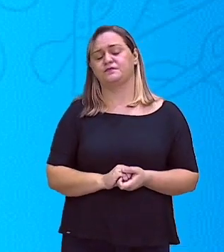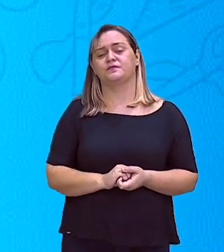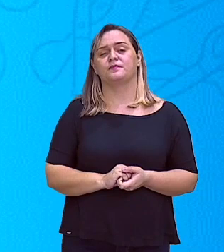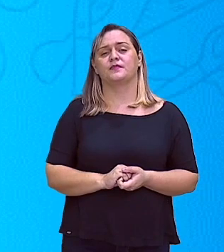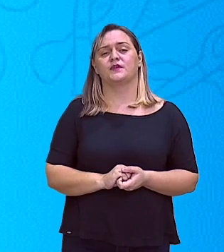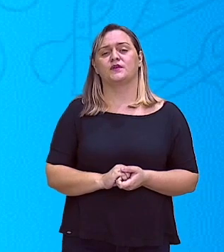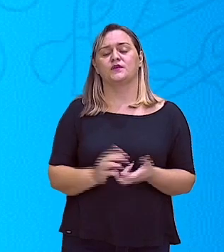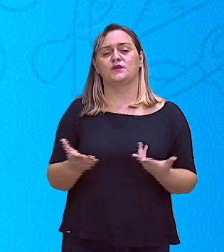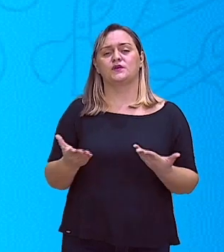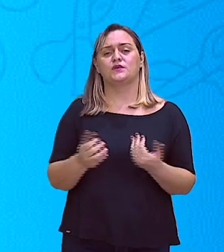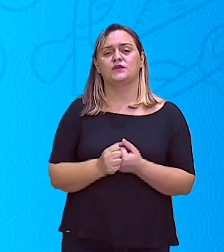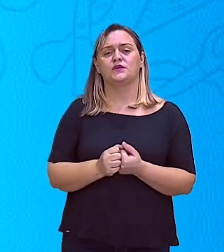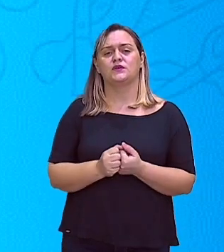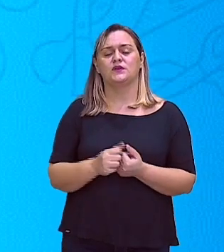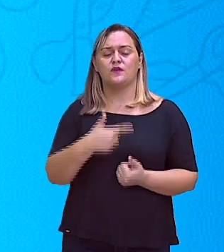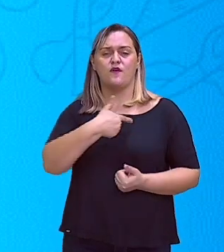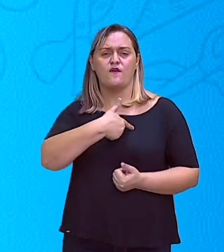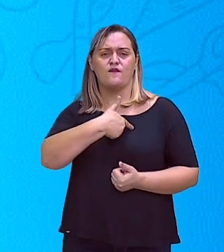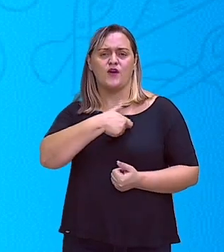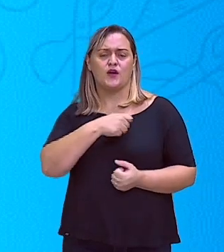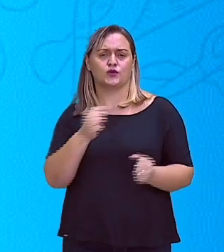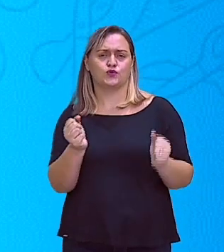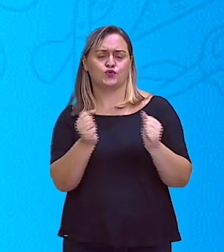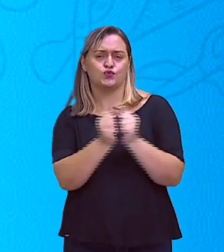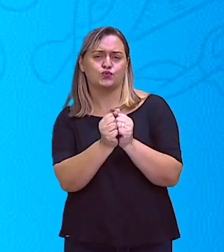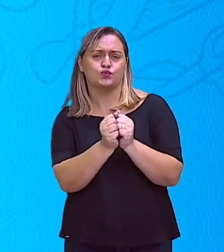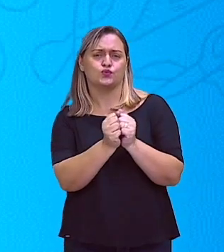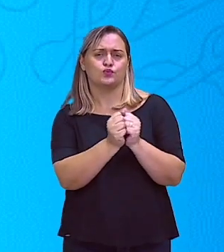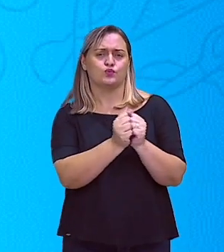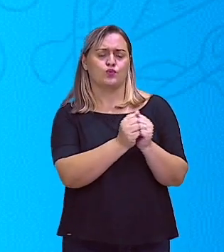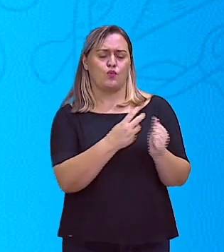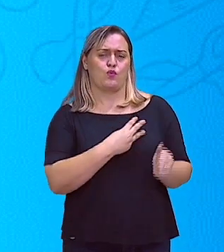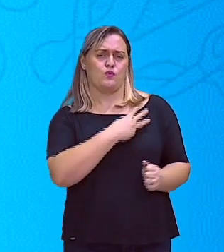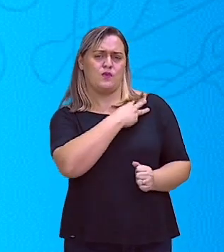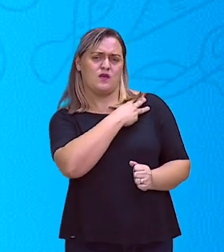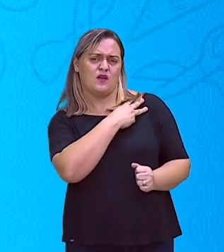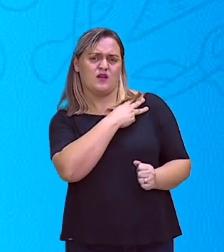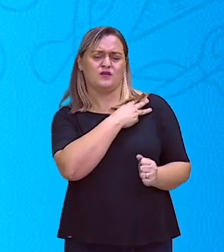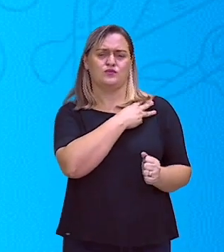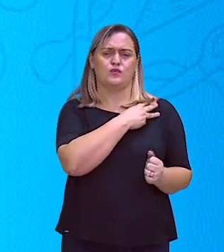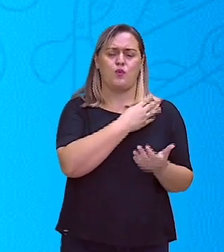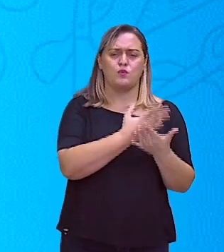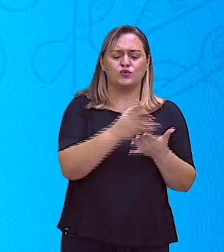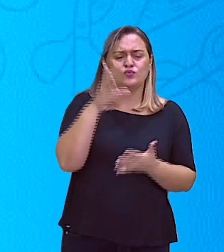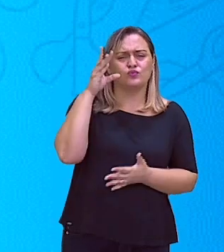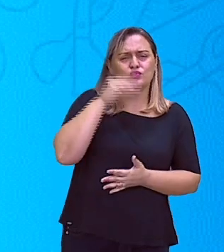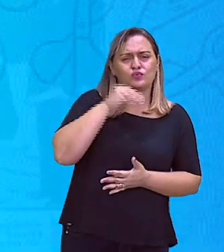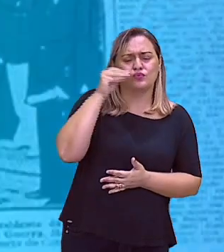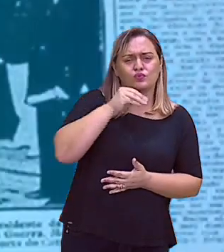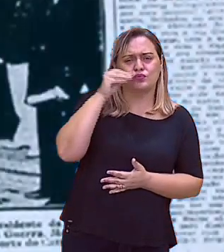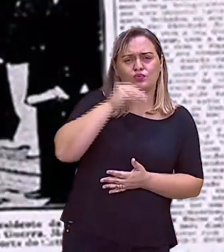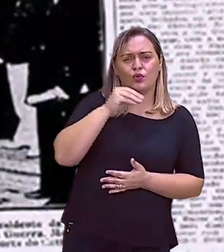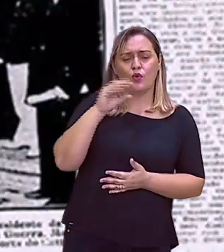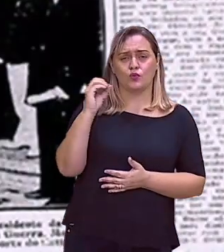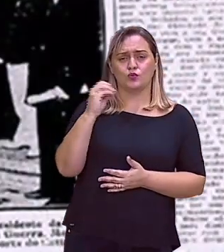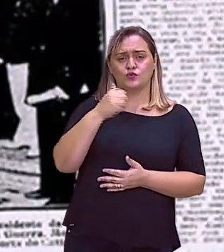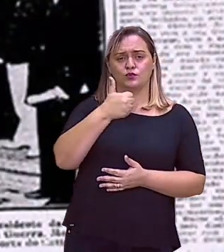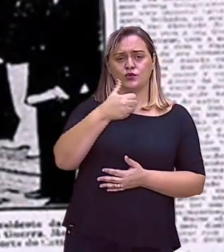desgaste da relação de Vargas com os militares era tão grande que no dia Vinte e Nove de Outubro de 945